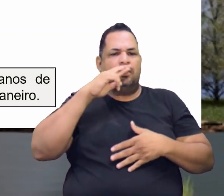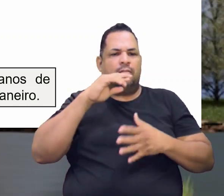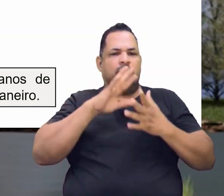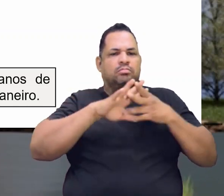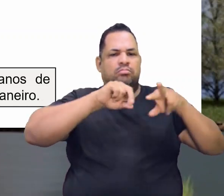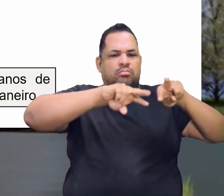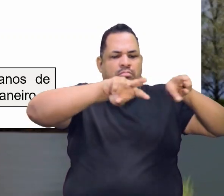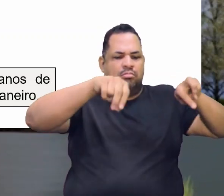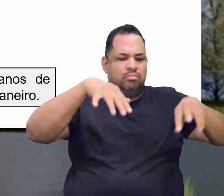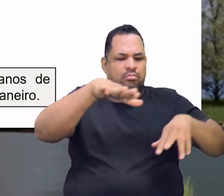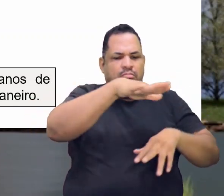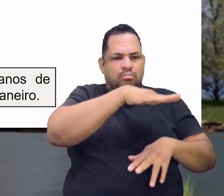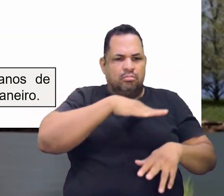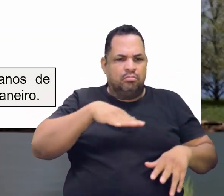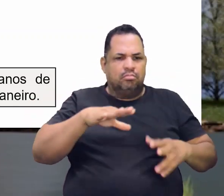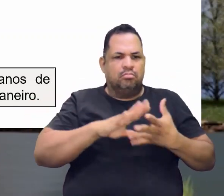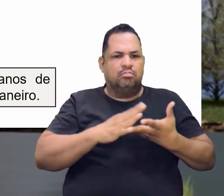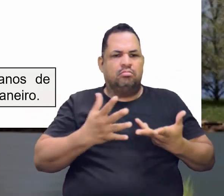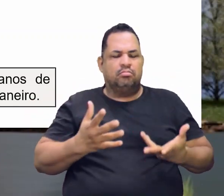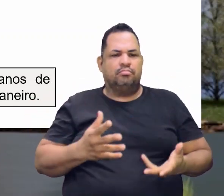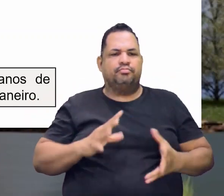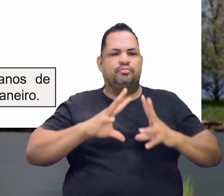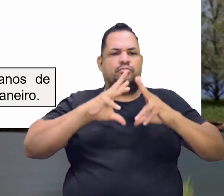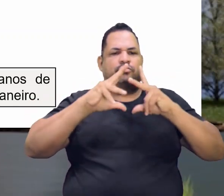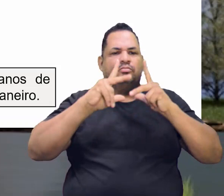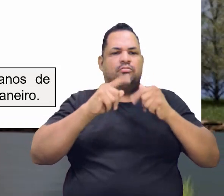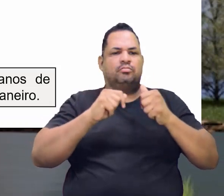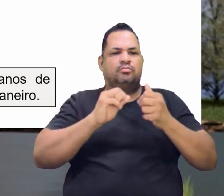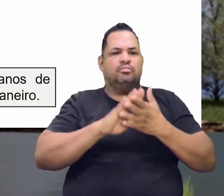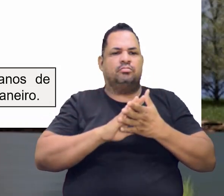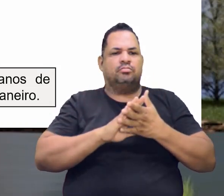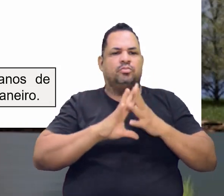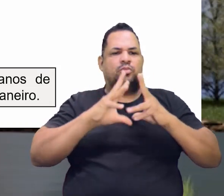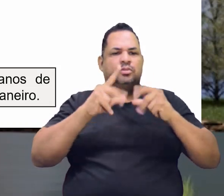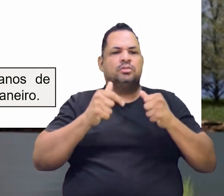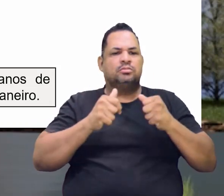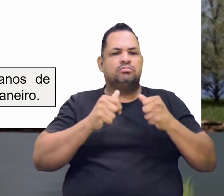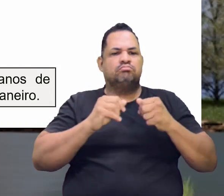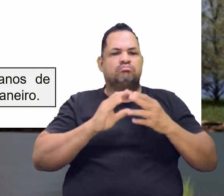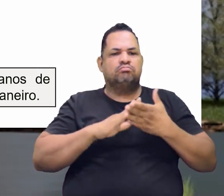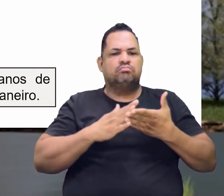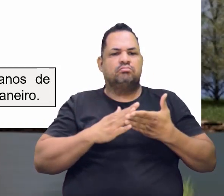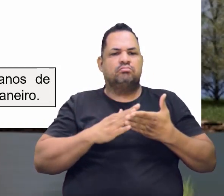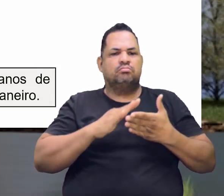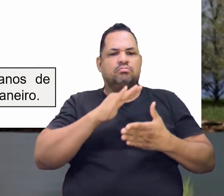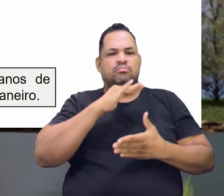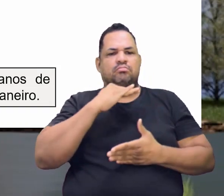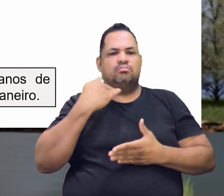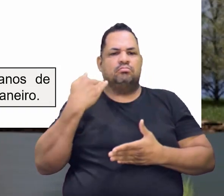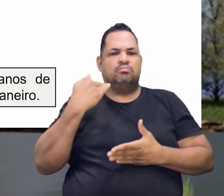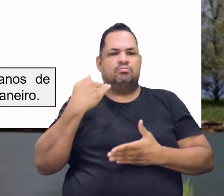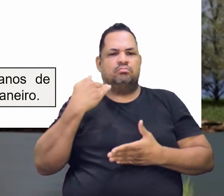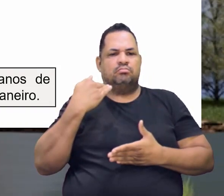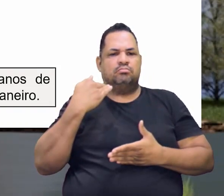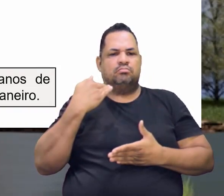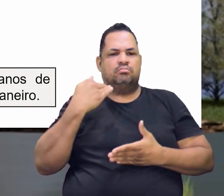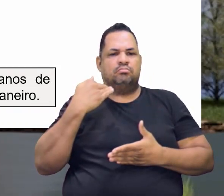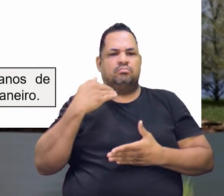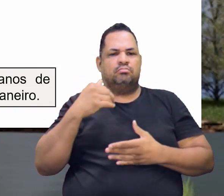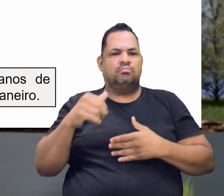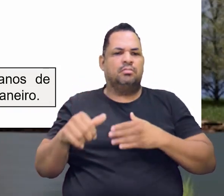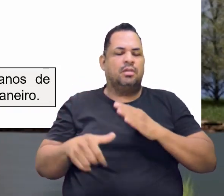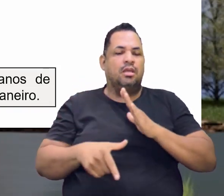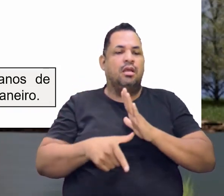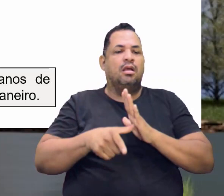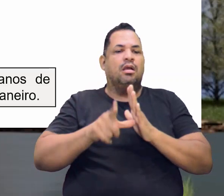em expedições, início daquilo, todas, absolutamente todas, morreram primeiro do